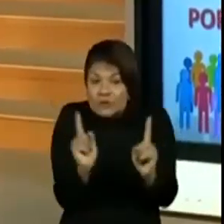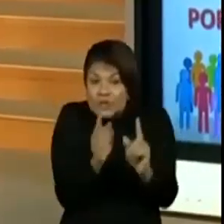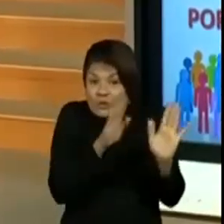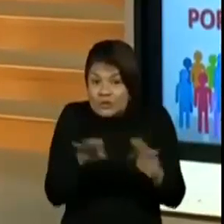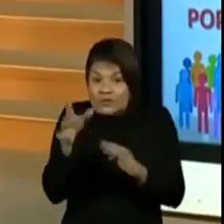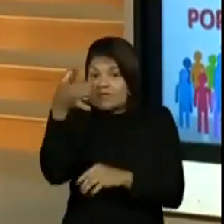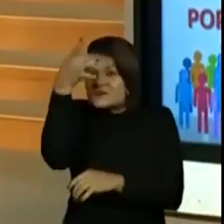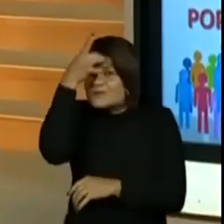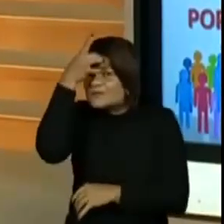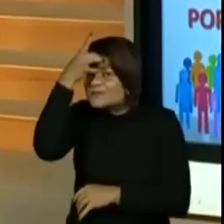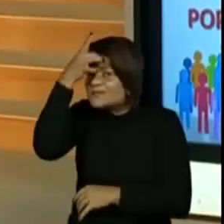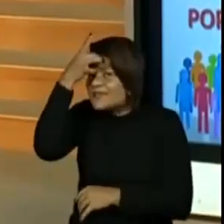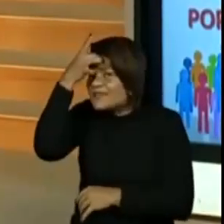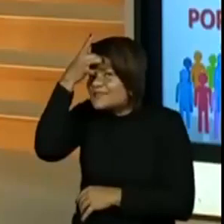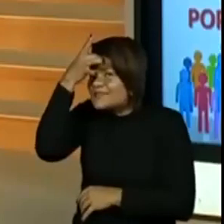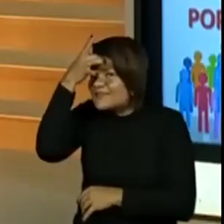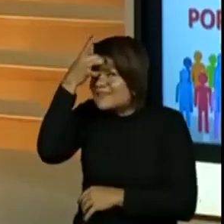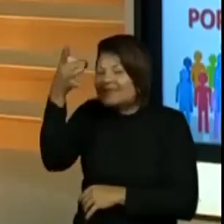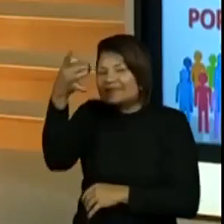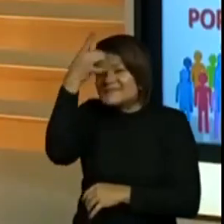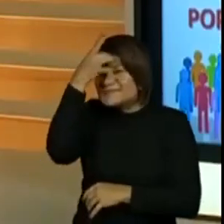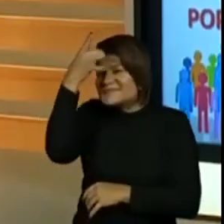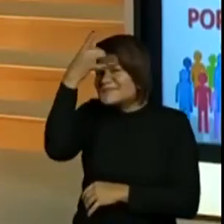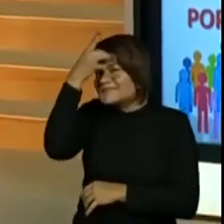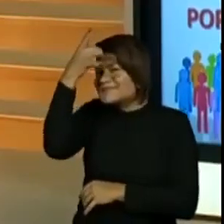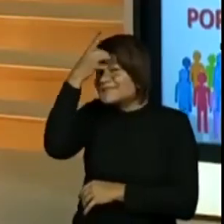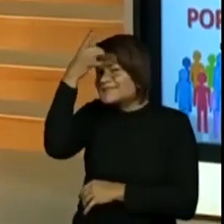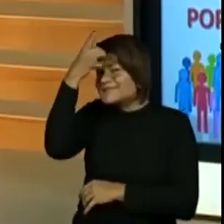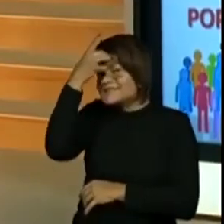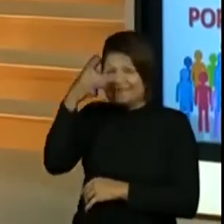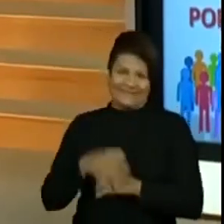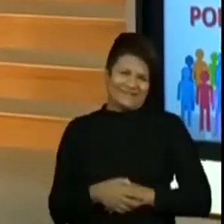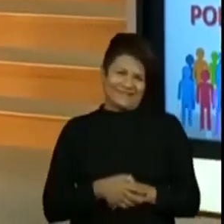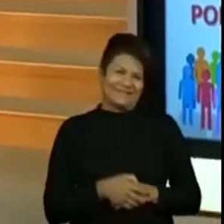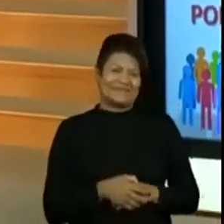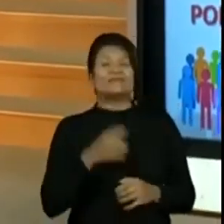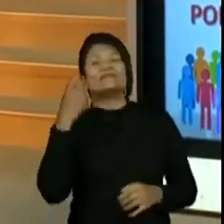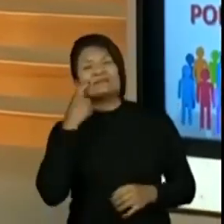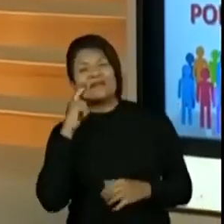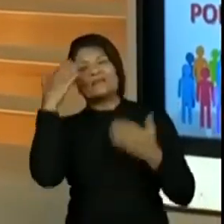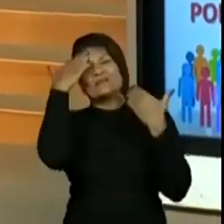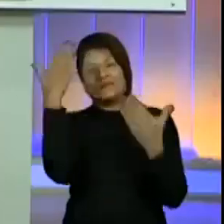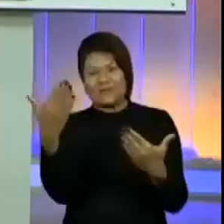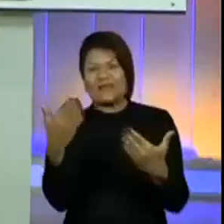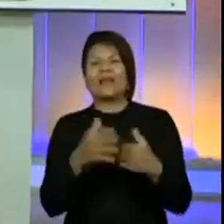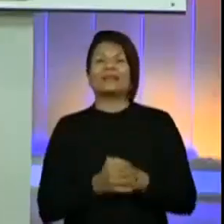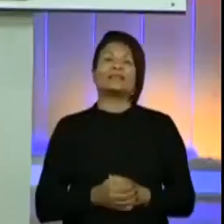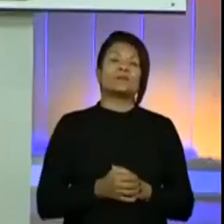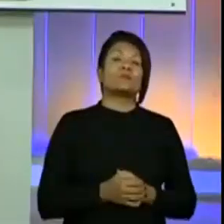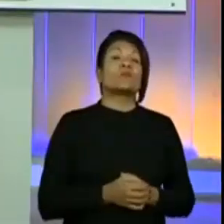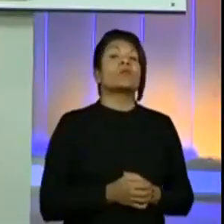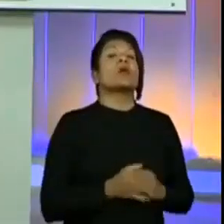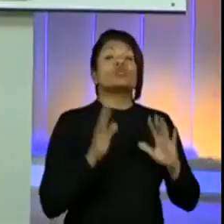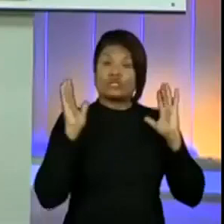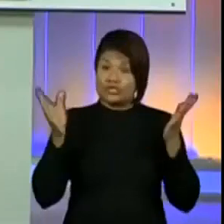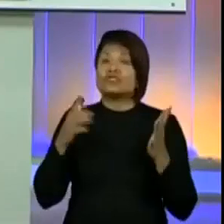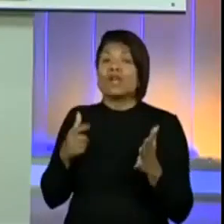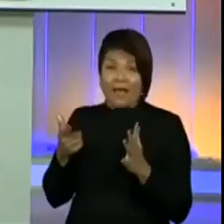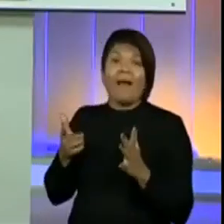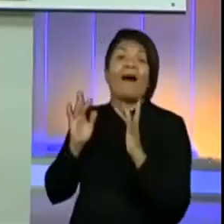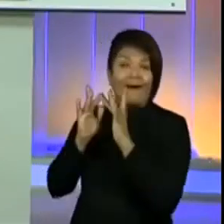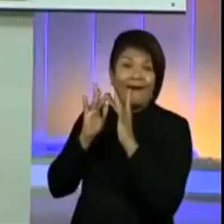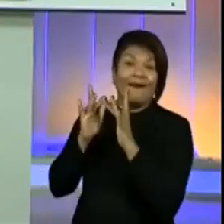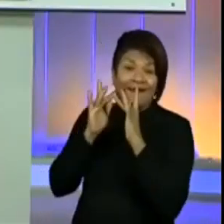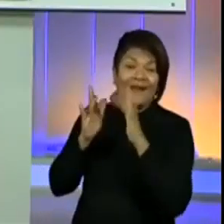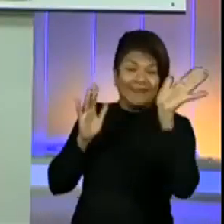termos consciência pelo qual a Miriam ela está aí apontando. Miriam, muito obrigado. Aliás, os alunos já são íntimos seus.